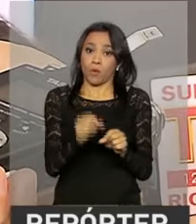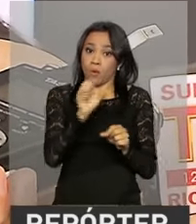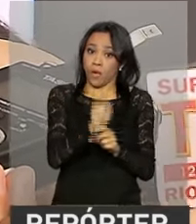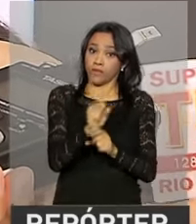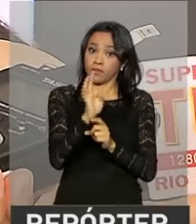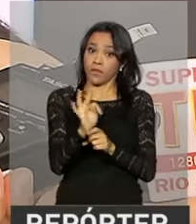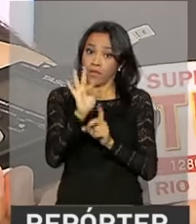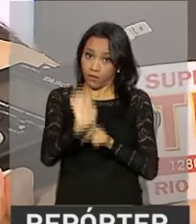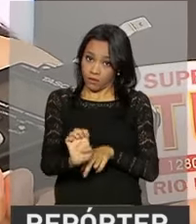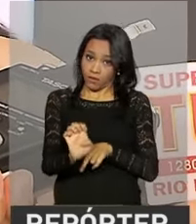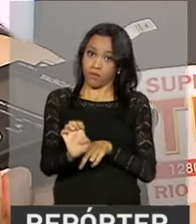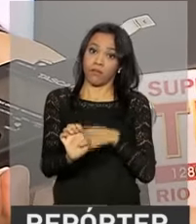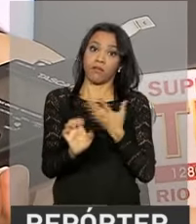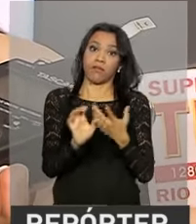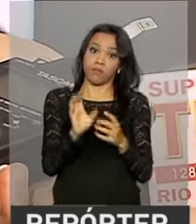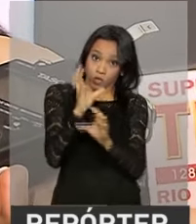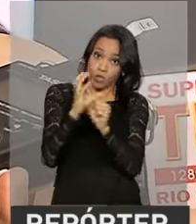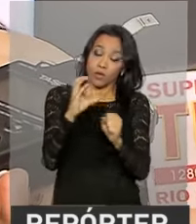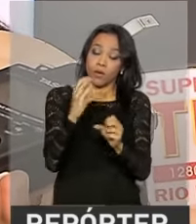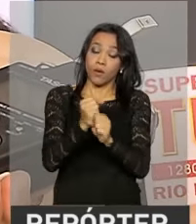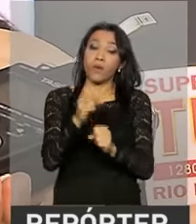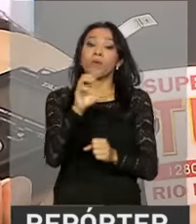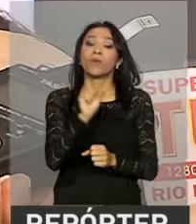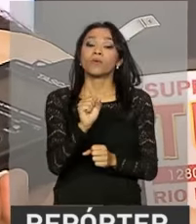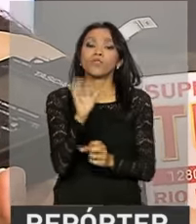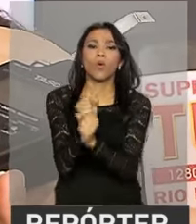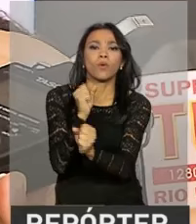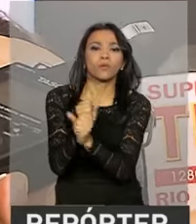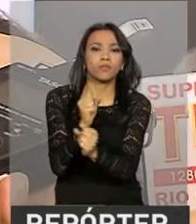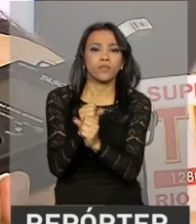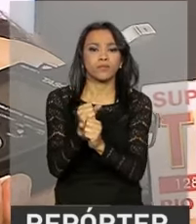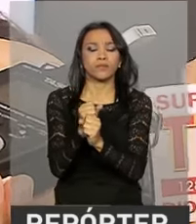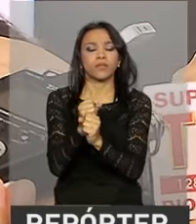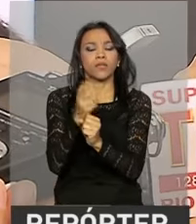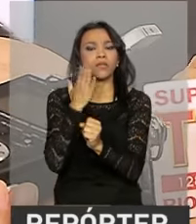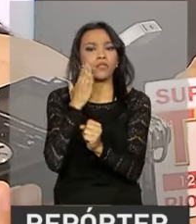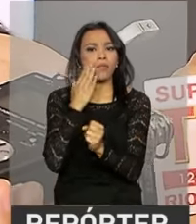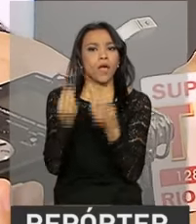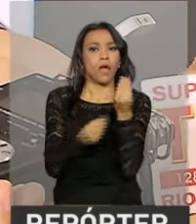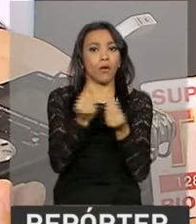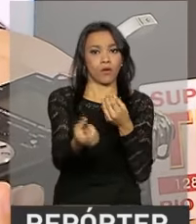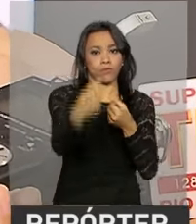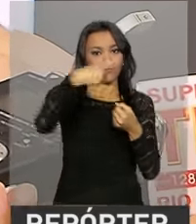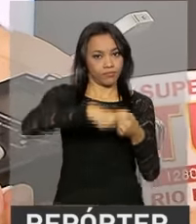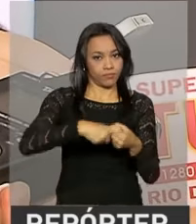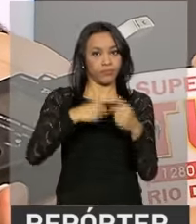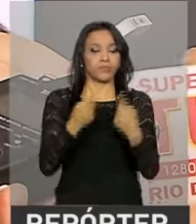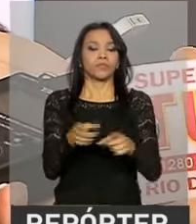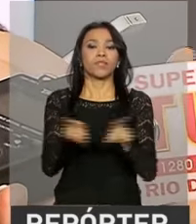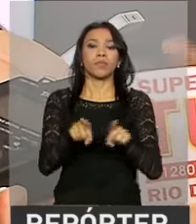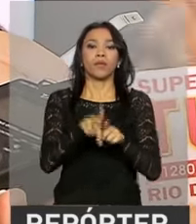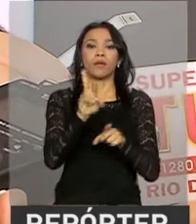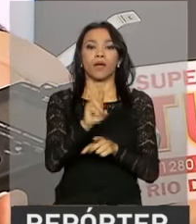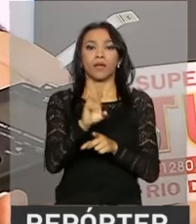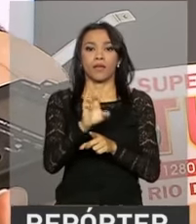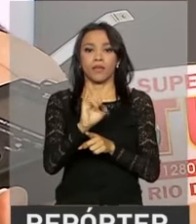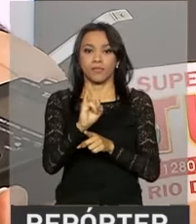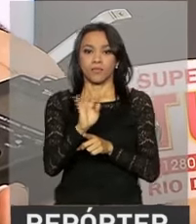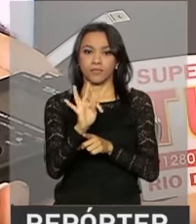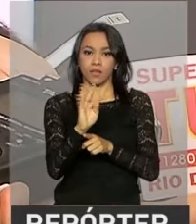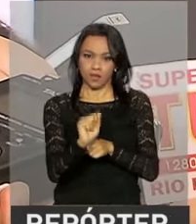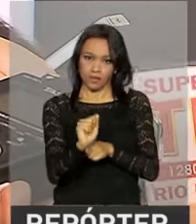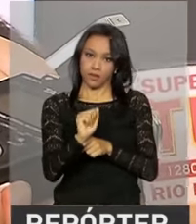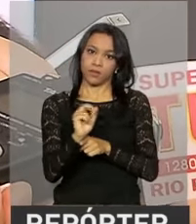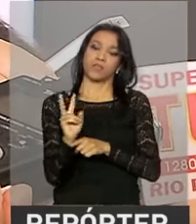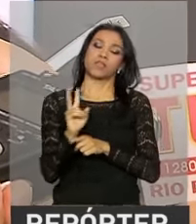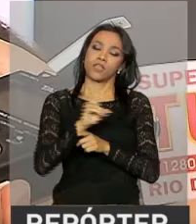trouxe as primeiras informações e agora eh vimos de formalizar esse convênio com a Receita Federal que vai fazer